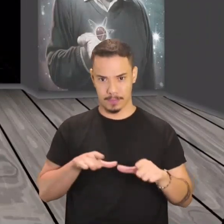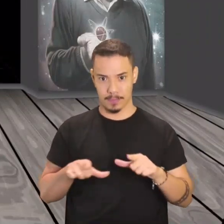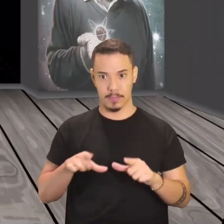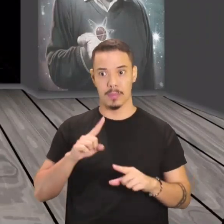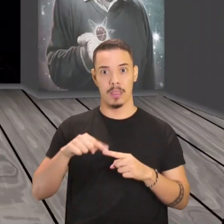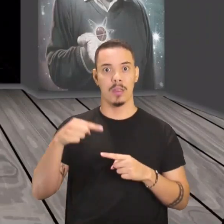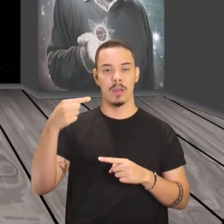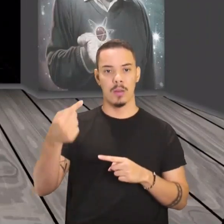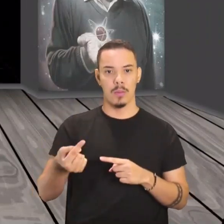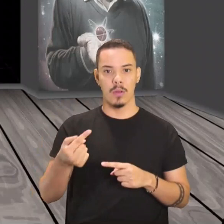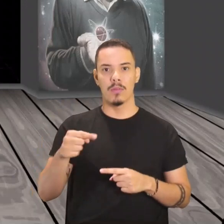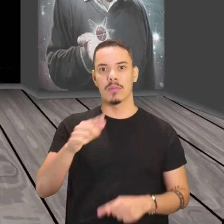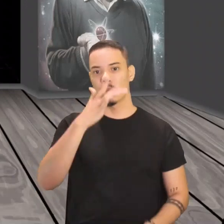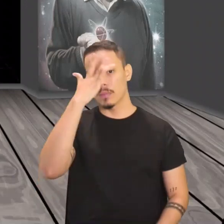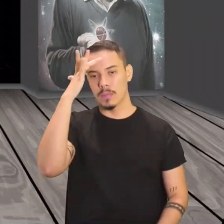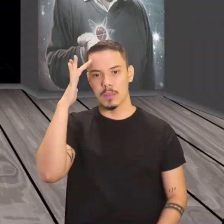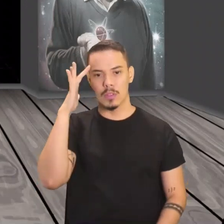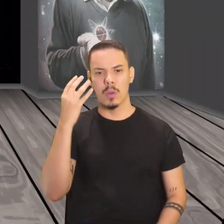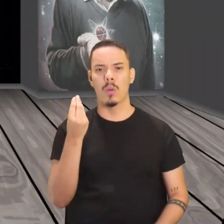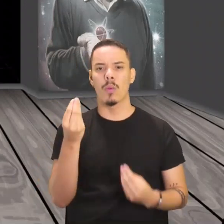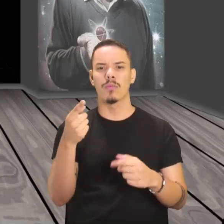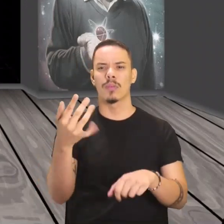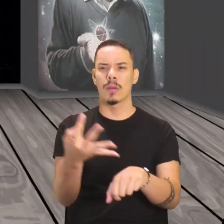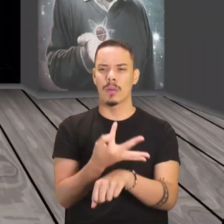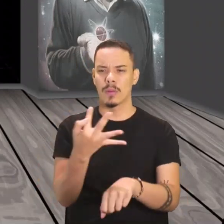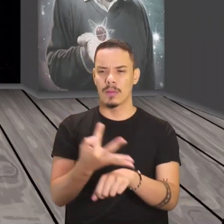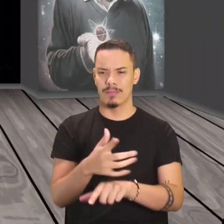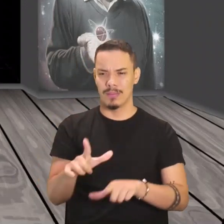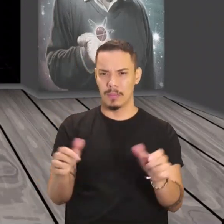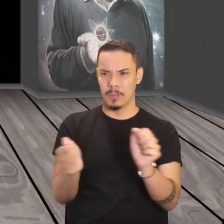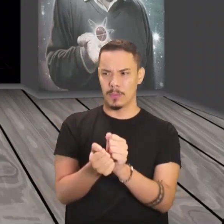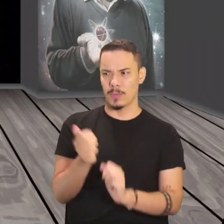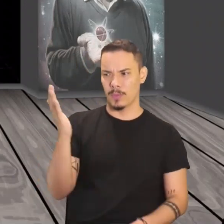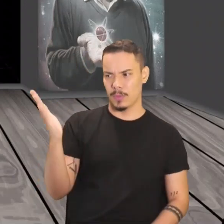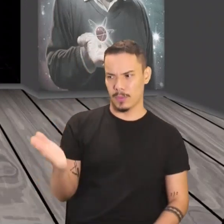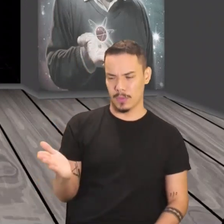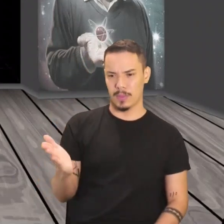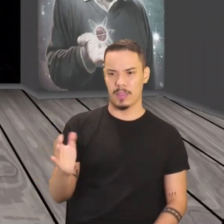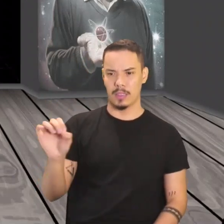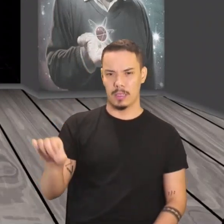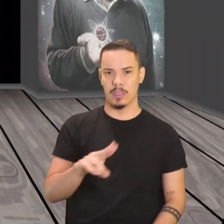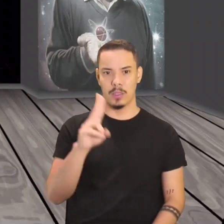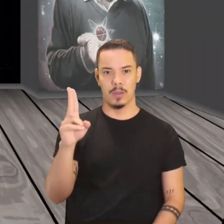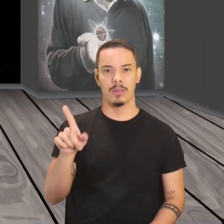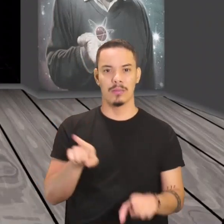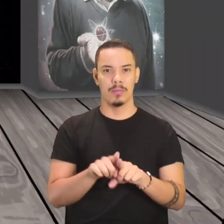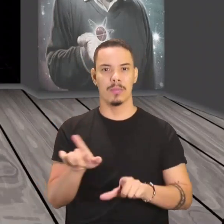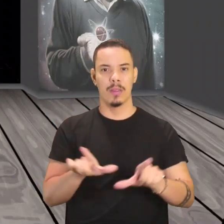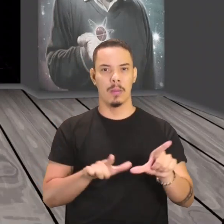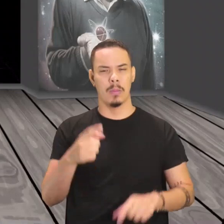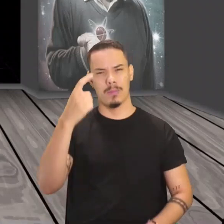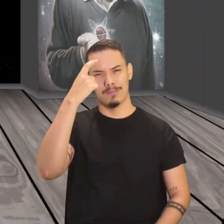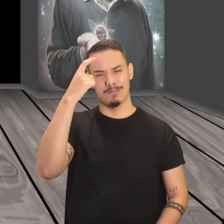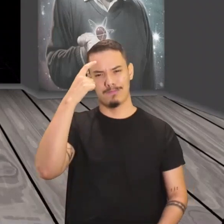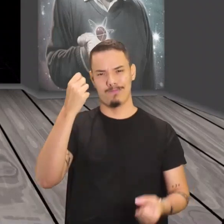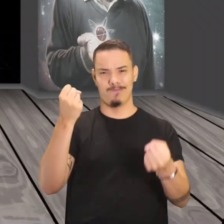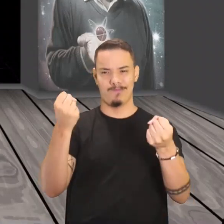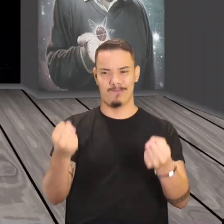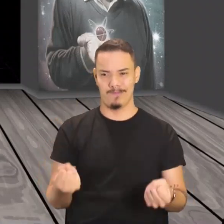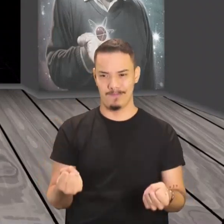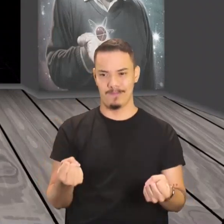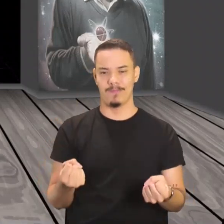tem trabalho com tal pessoa, como é que você aguenta? Já ouviu essa dessa também? Igual o tal do trabalho mental, né?